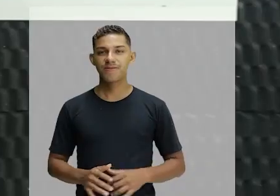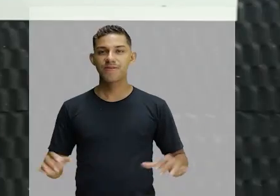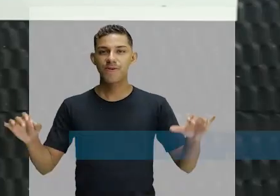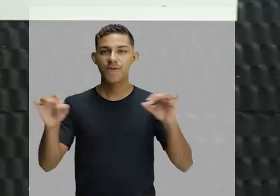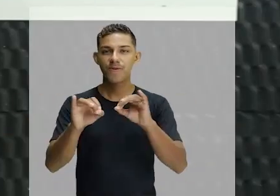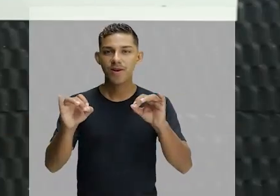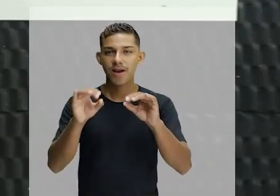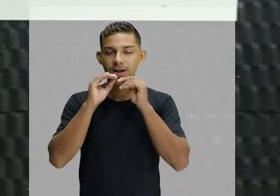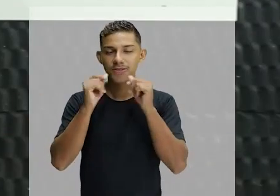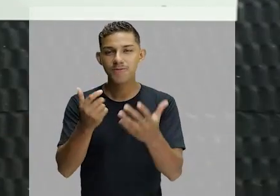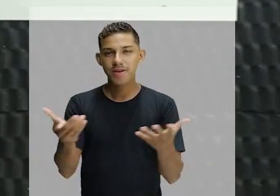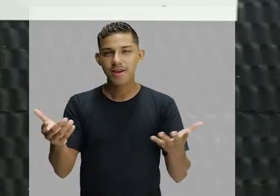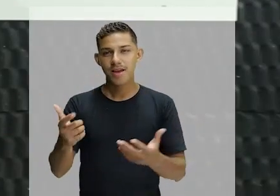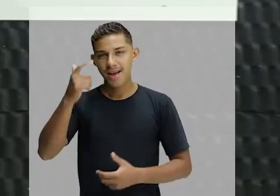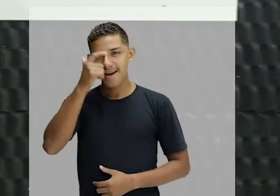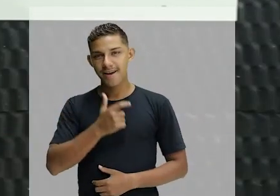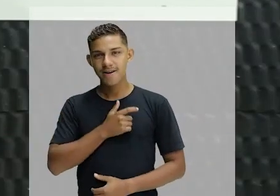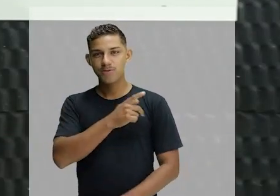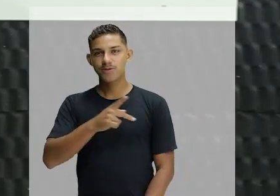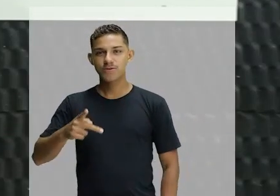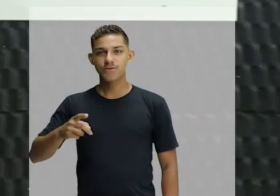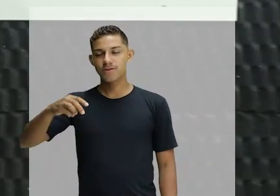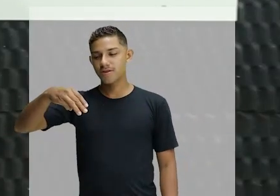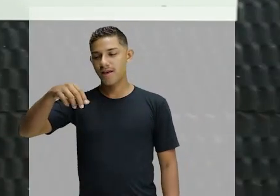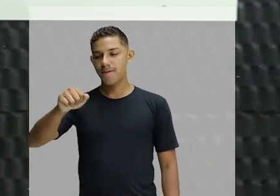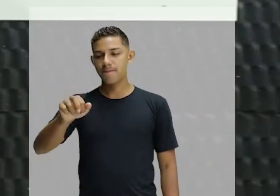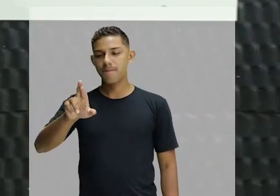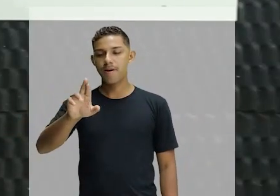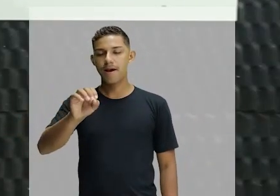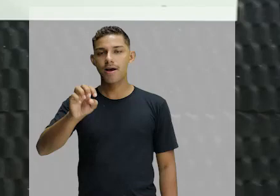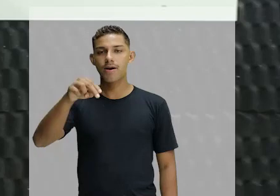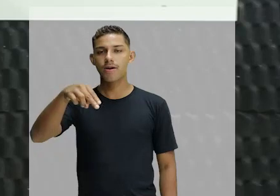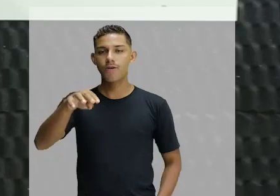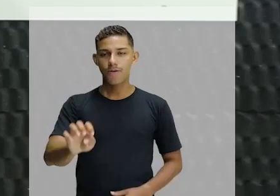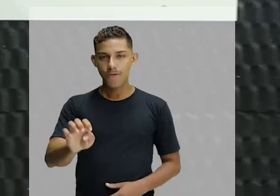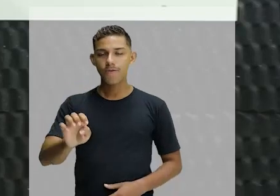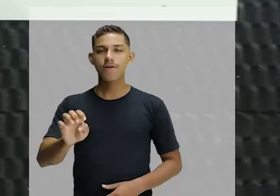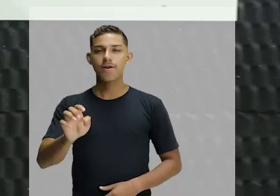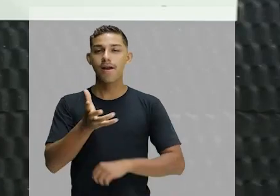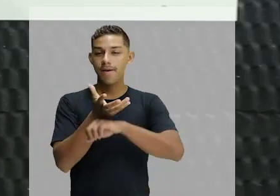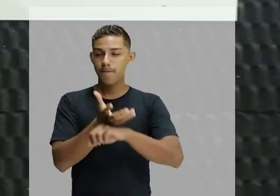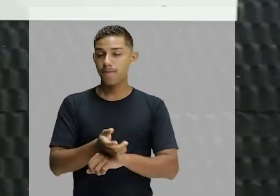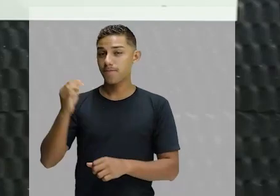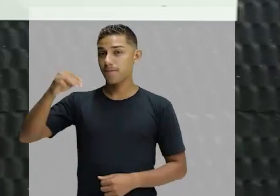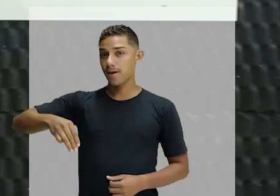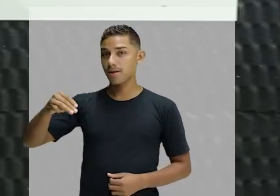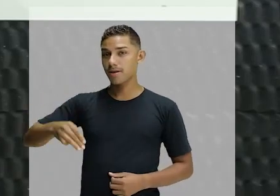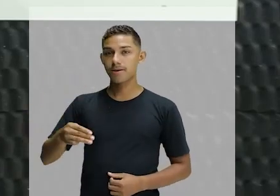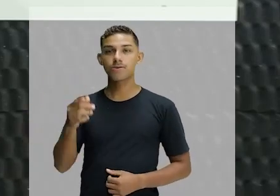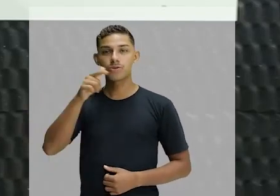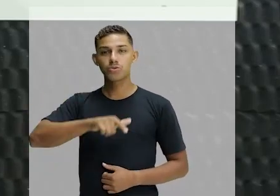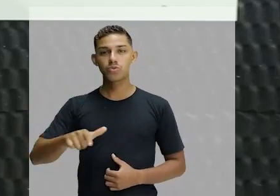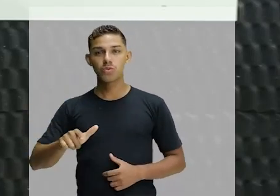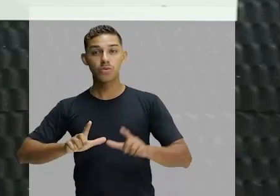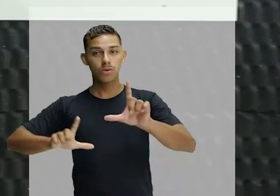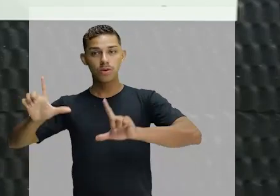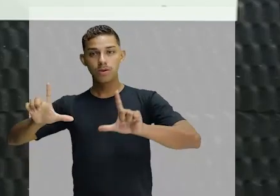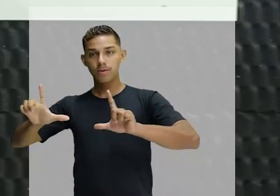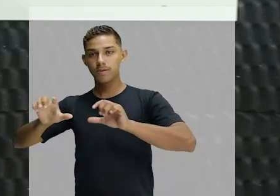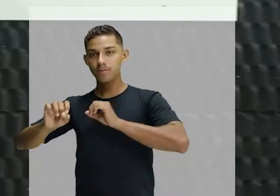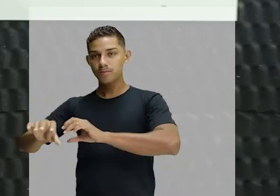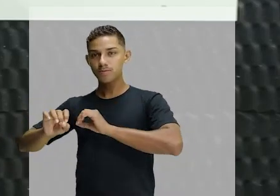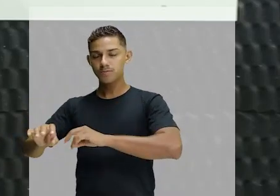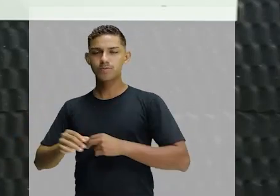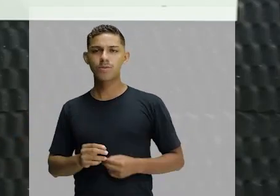Olá pessoal, aqui é o professor Maroni Beckman, professor de matemática da Rede Estadual de Ensino. Estou mais uma vez aqui com vocês na TV Educação,